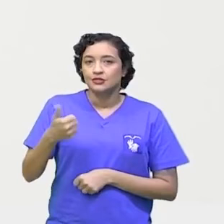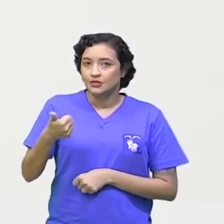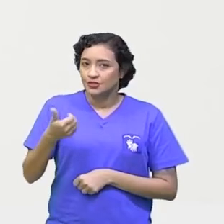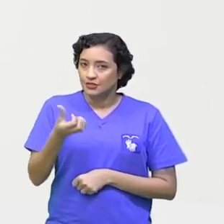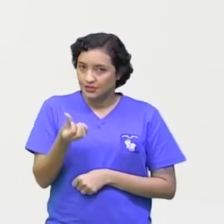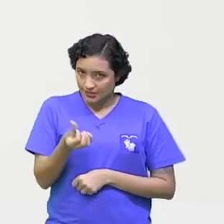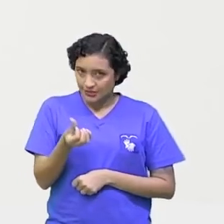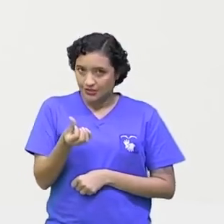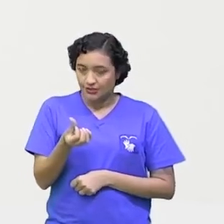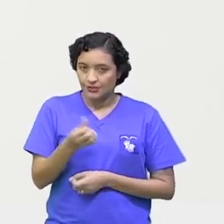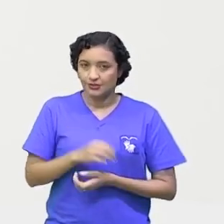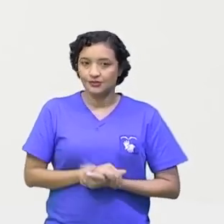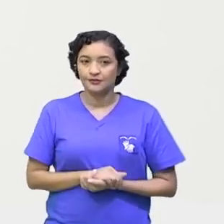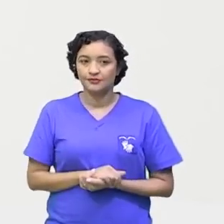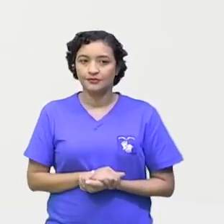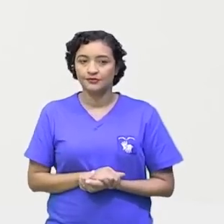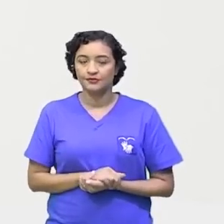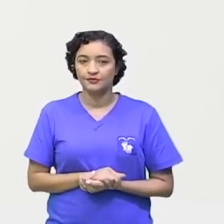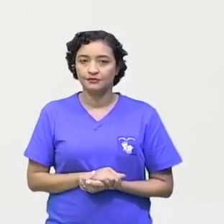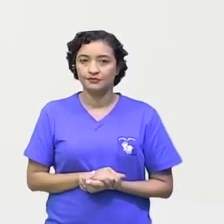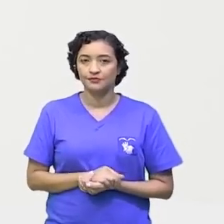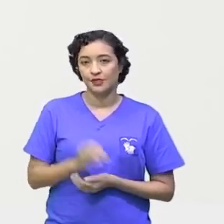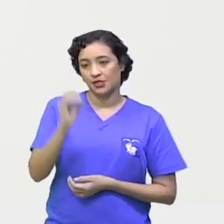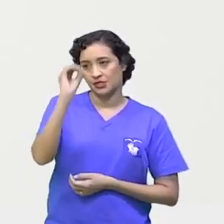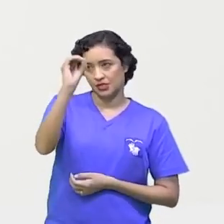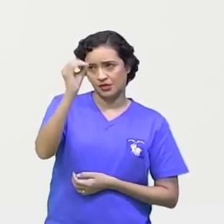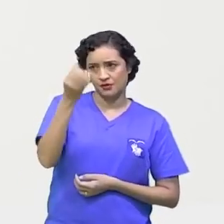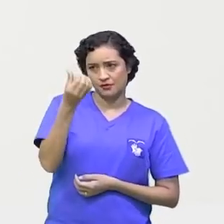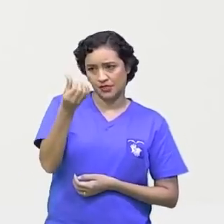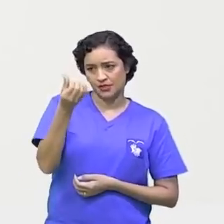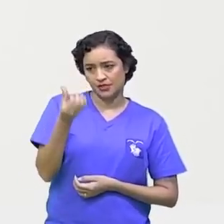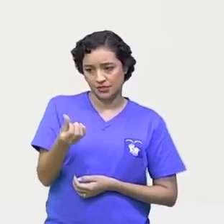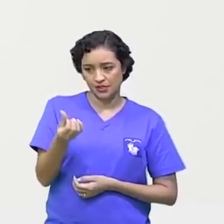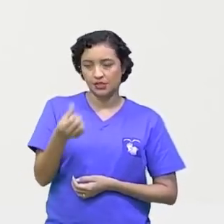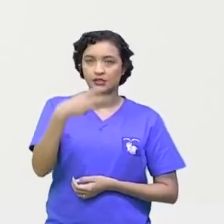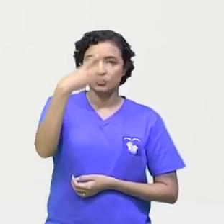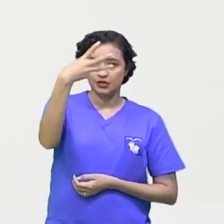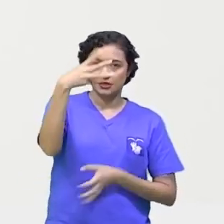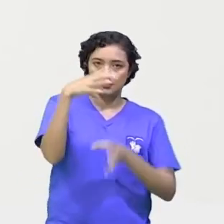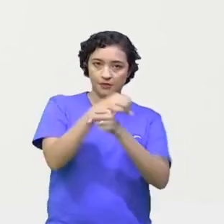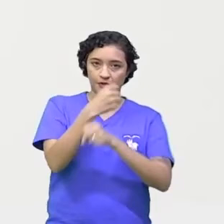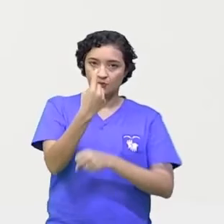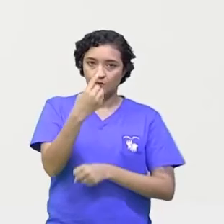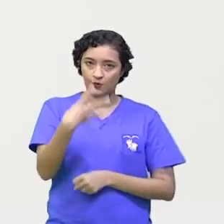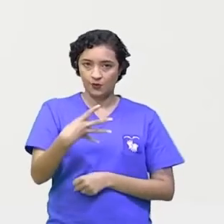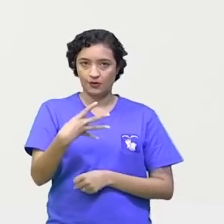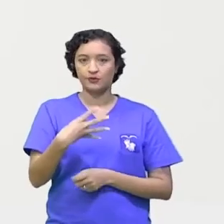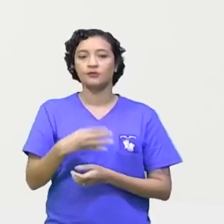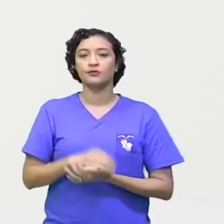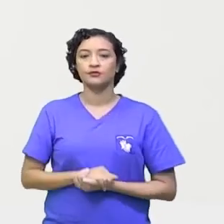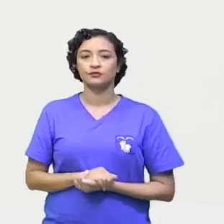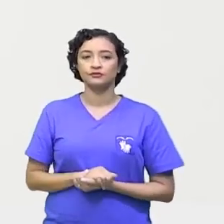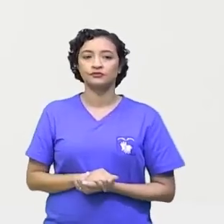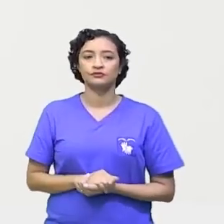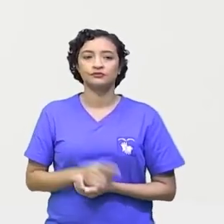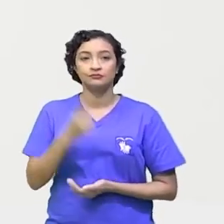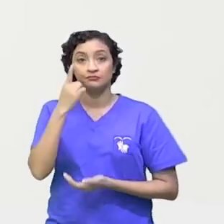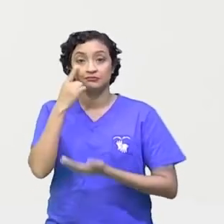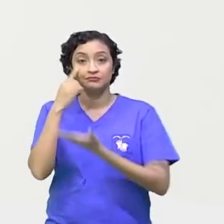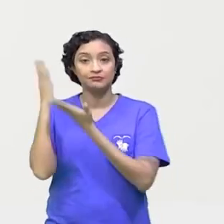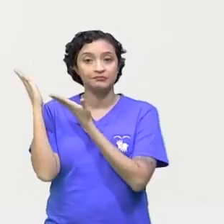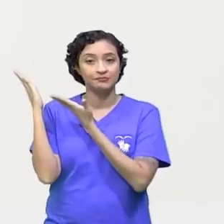quanto? 6 mais 0, 6. 3 mais 1, 4. Qual é o valor do nosso perímetro, então?